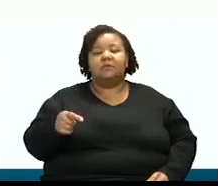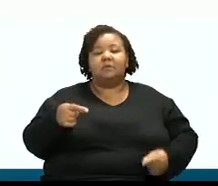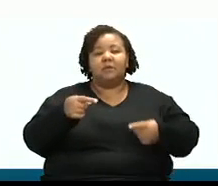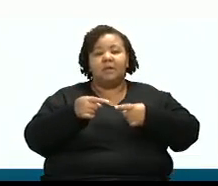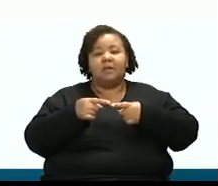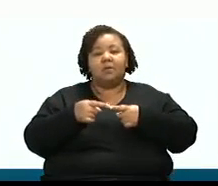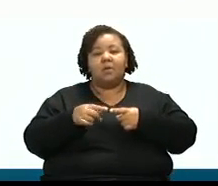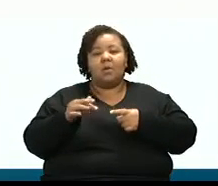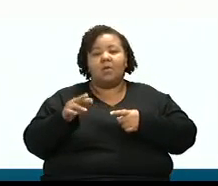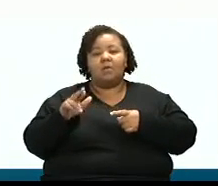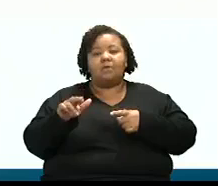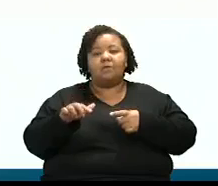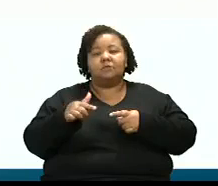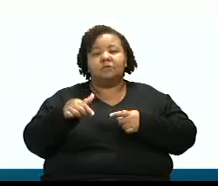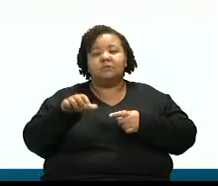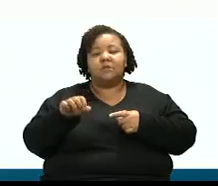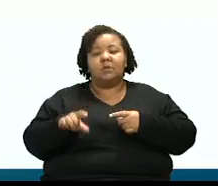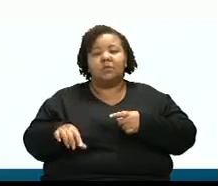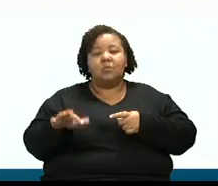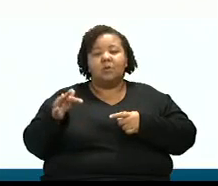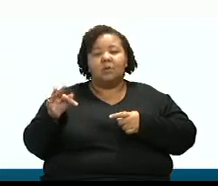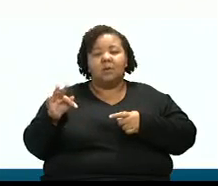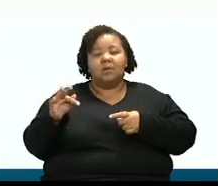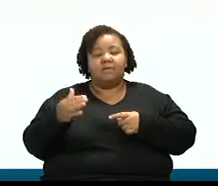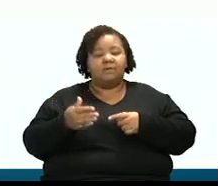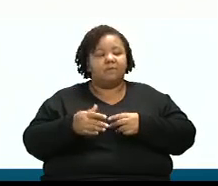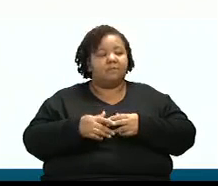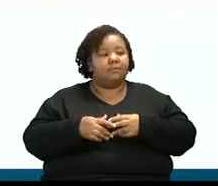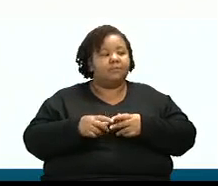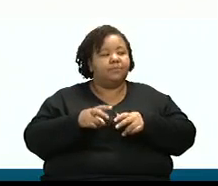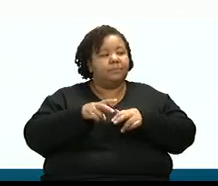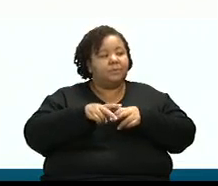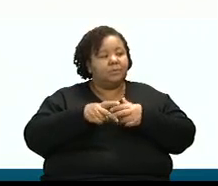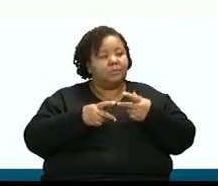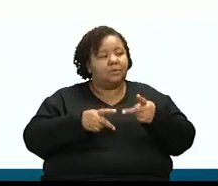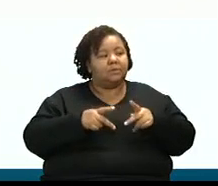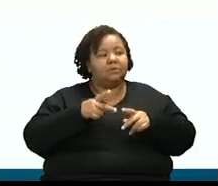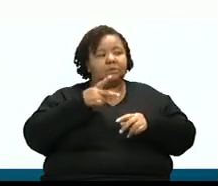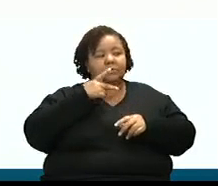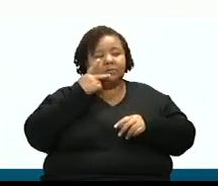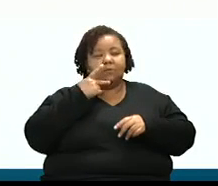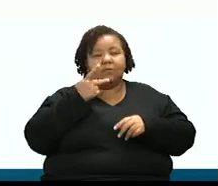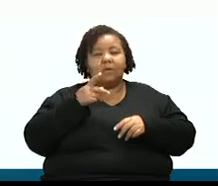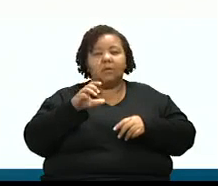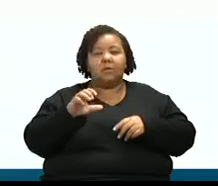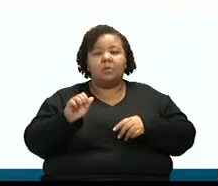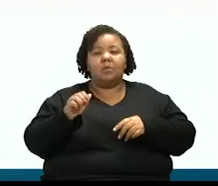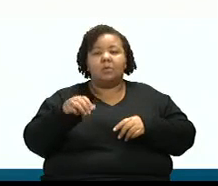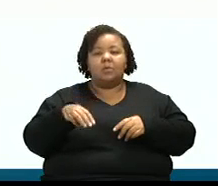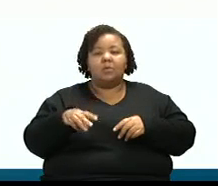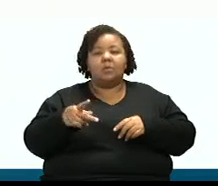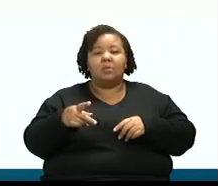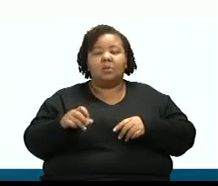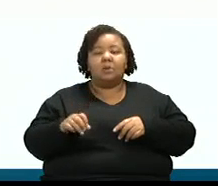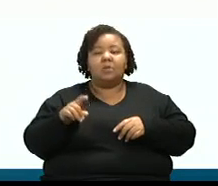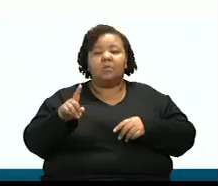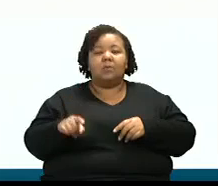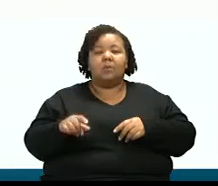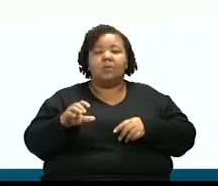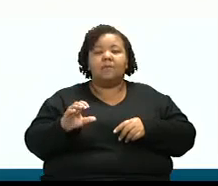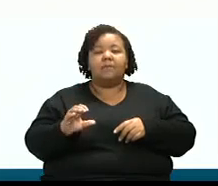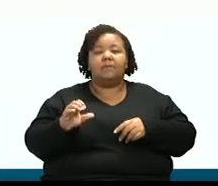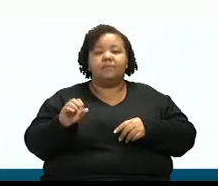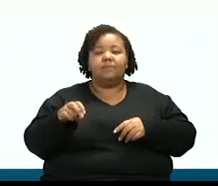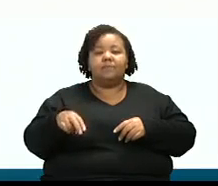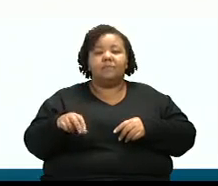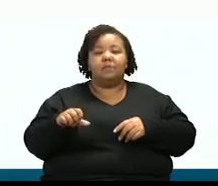função f, com esse campo vetorial f. Por isso que eu digo que o campo ele vai ser conservativo.